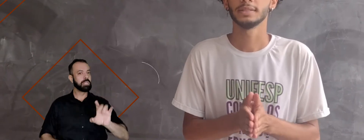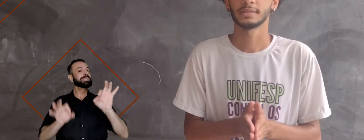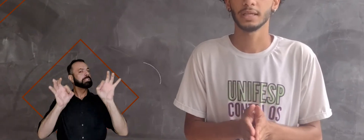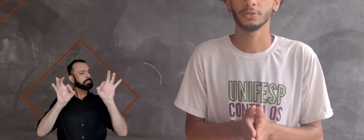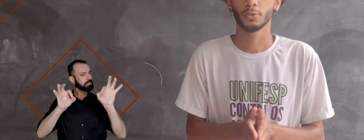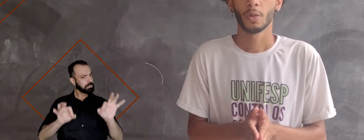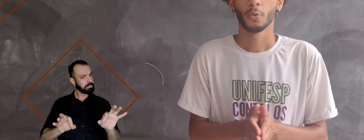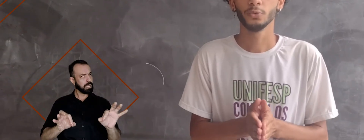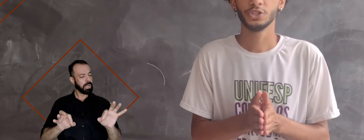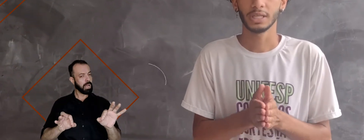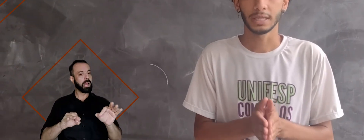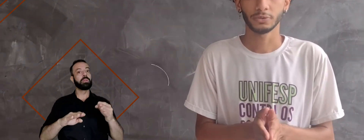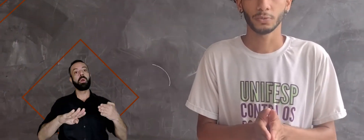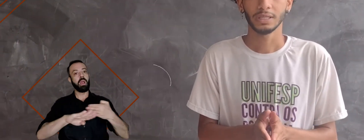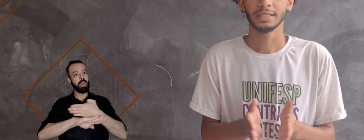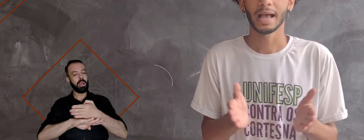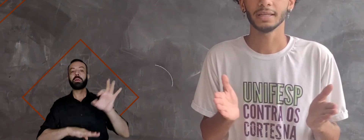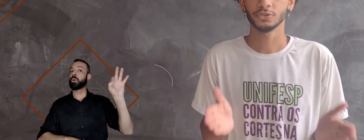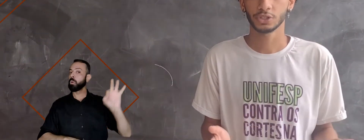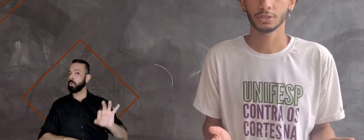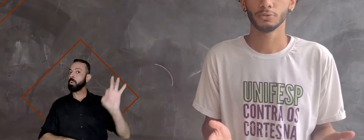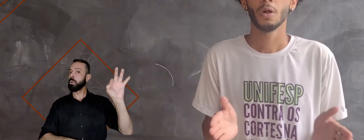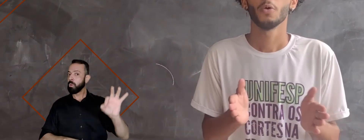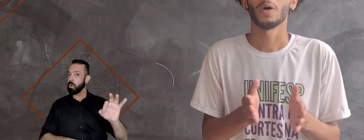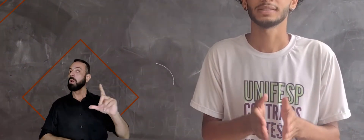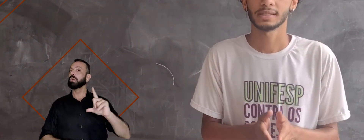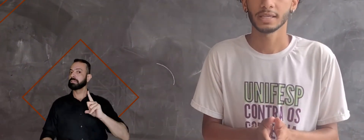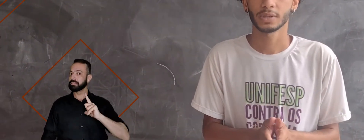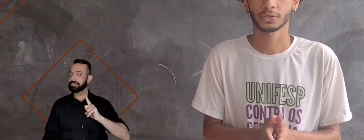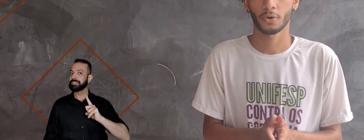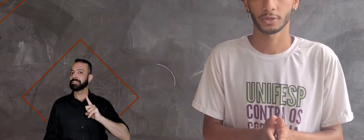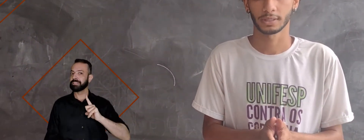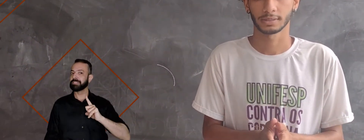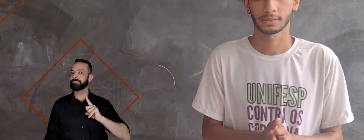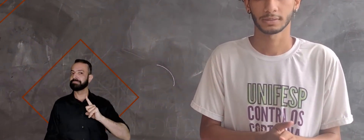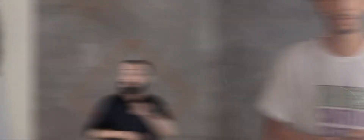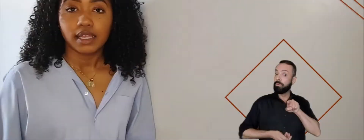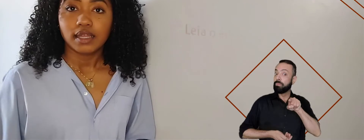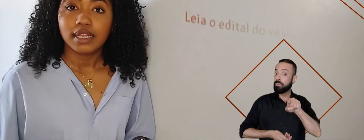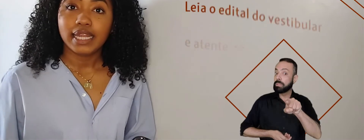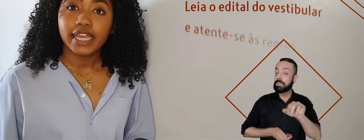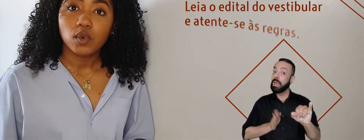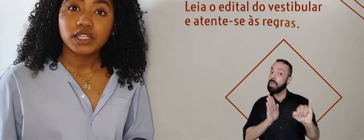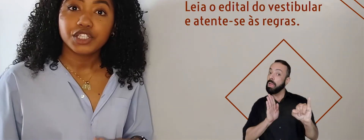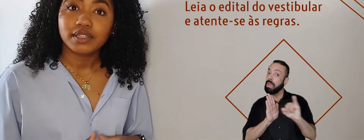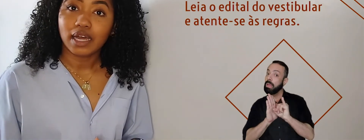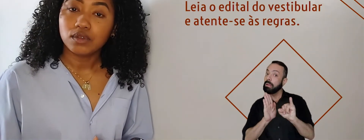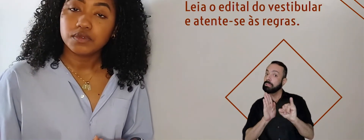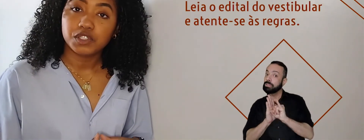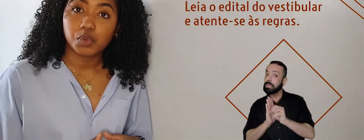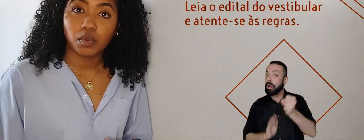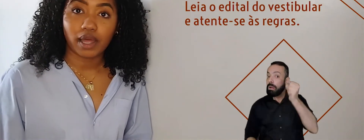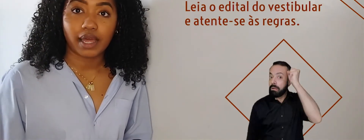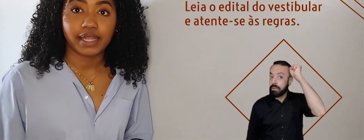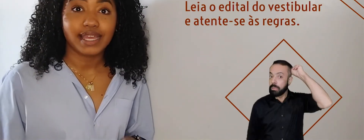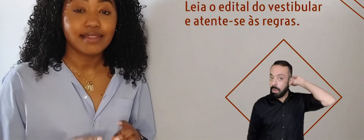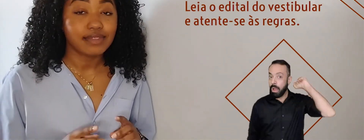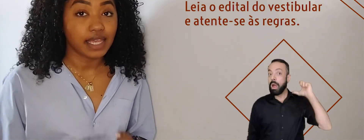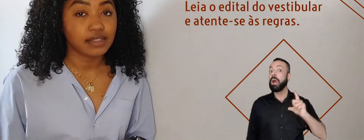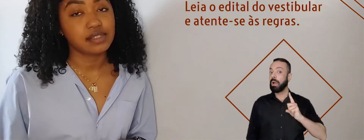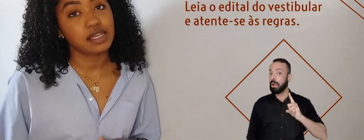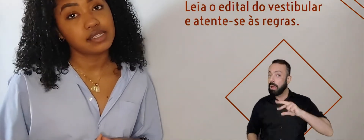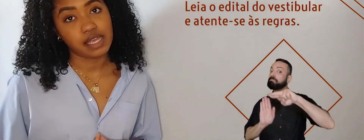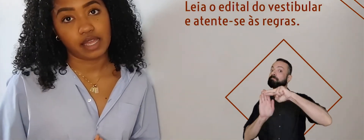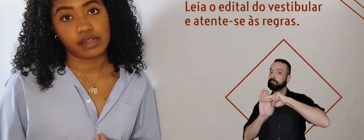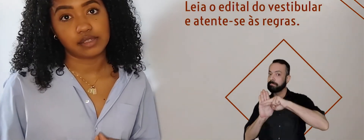reconhecendo o direito e garantindo o acesso às cotas. Leia o edital do vestibular e